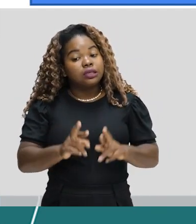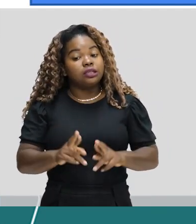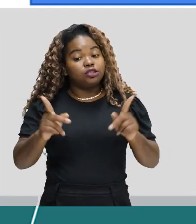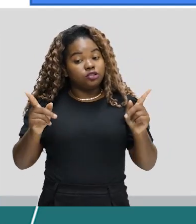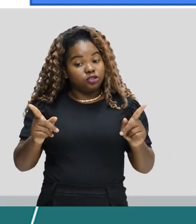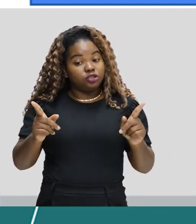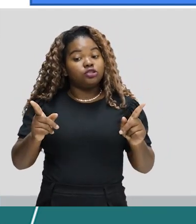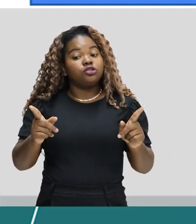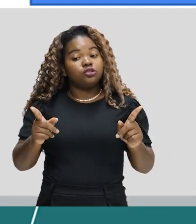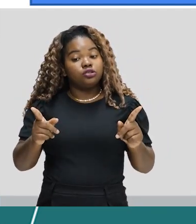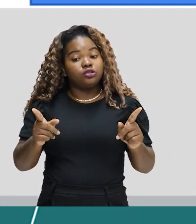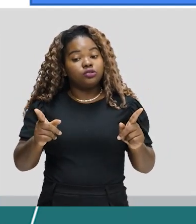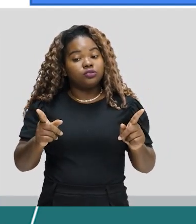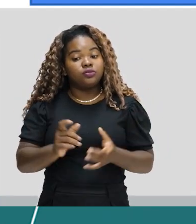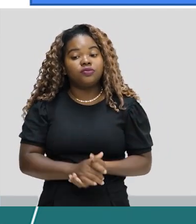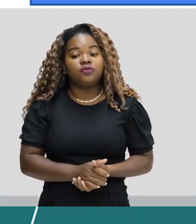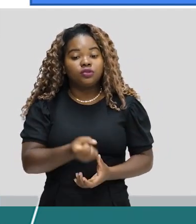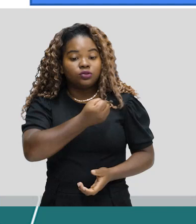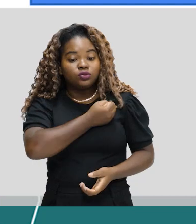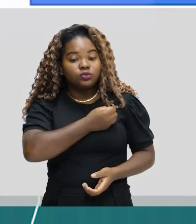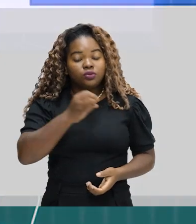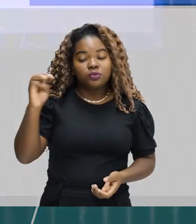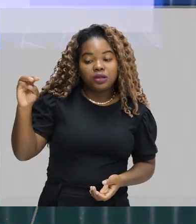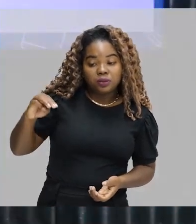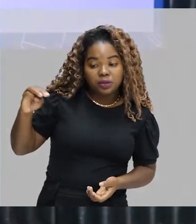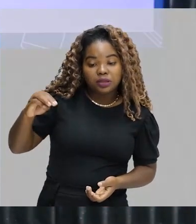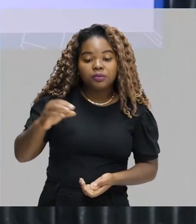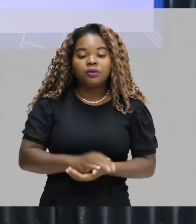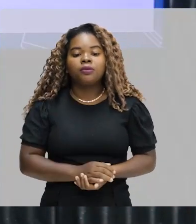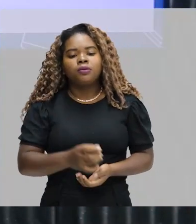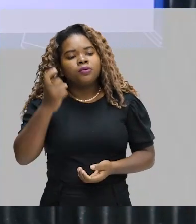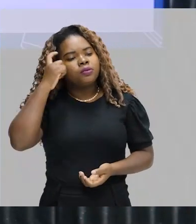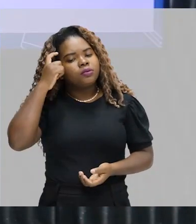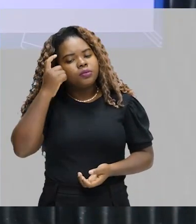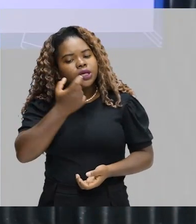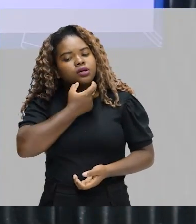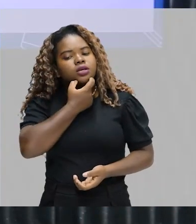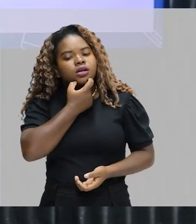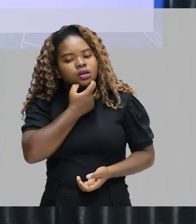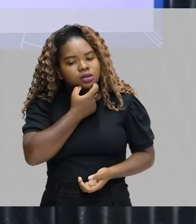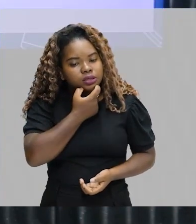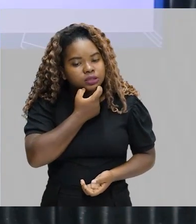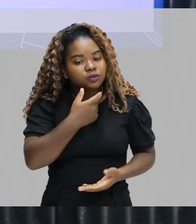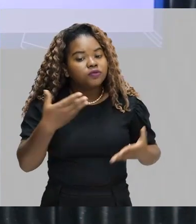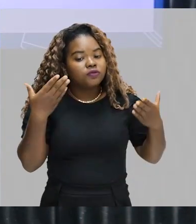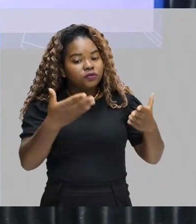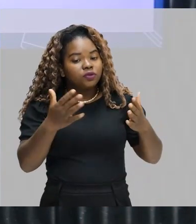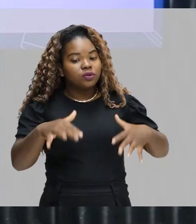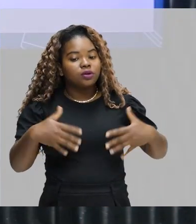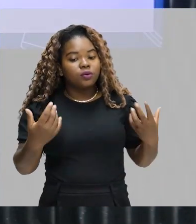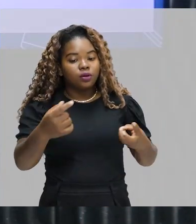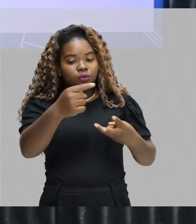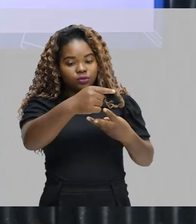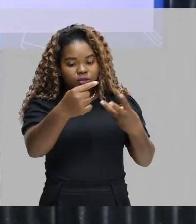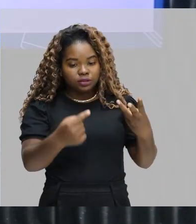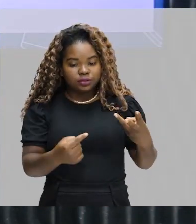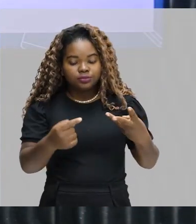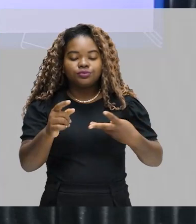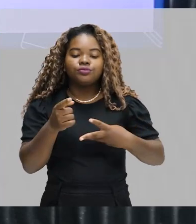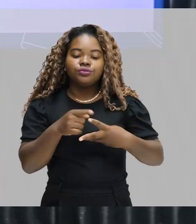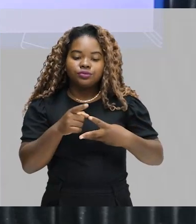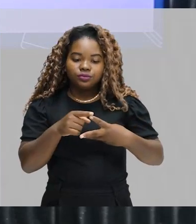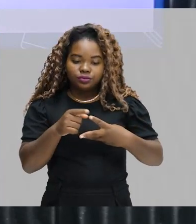dos numerais na matemática, quando nós pensamos na língua inglesa, se destacam três classificações de